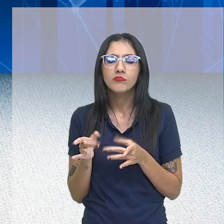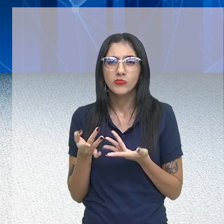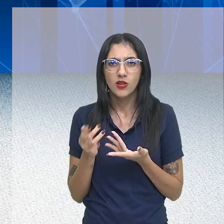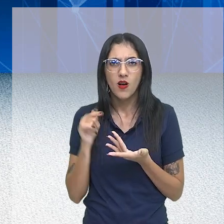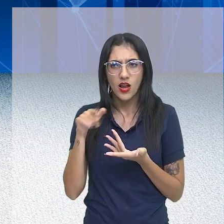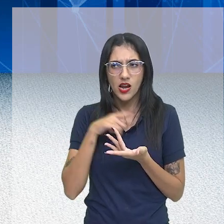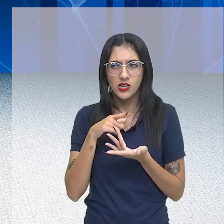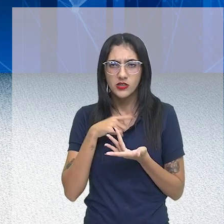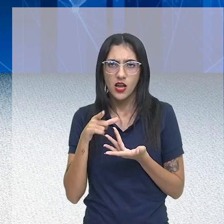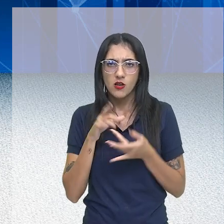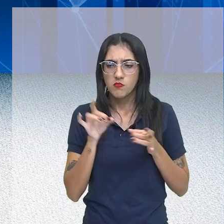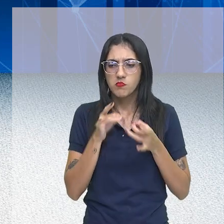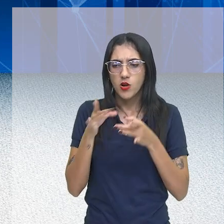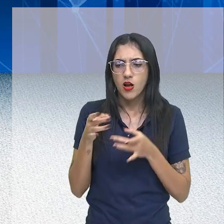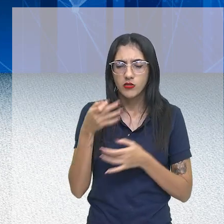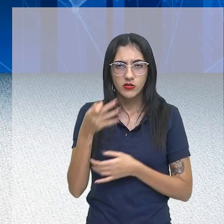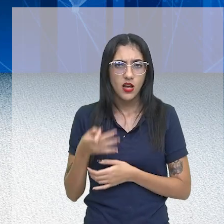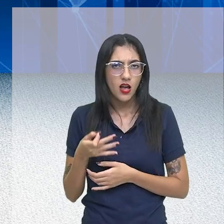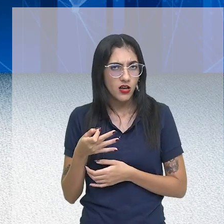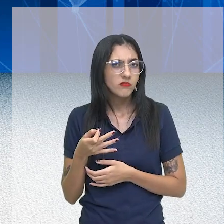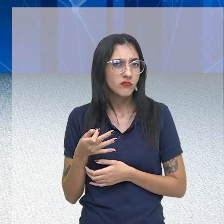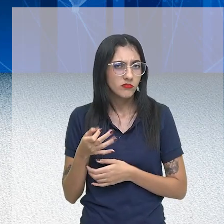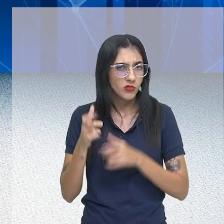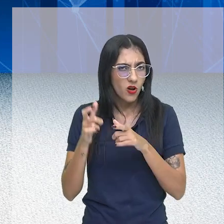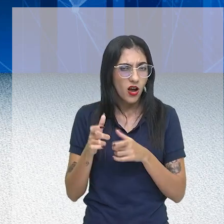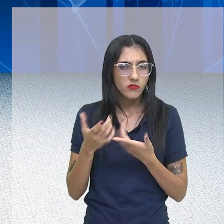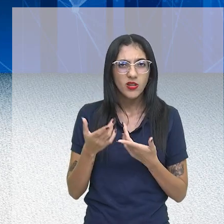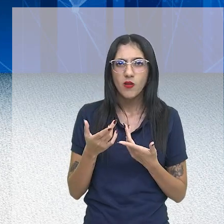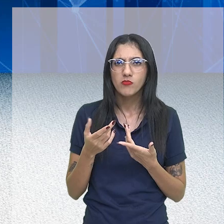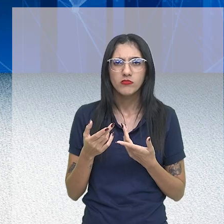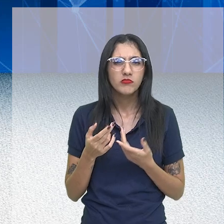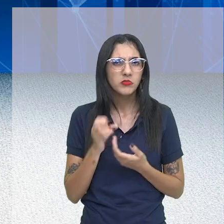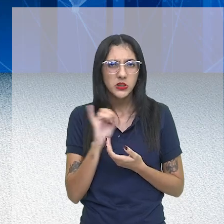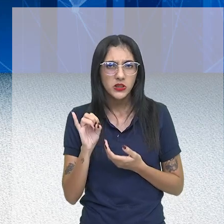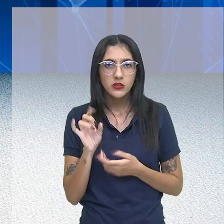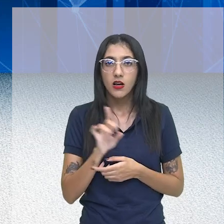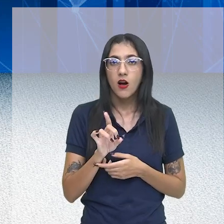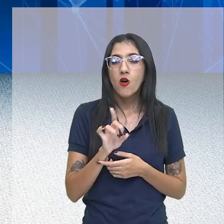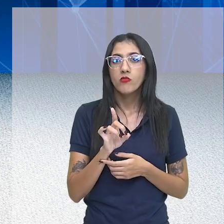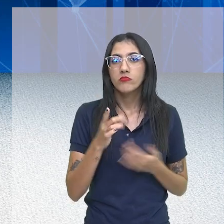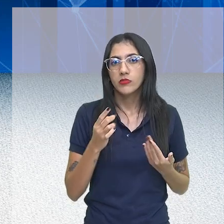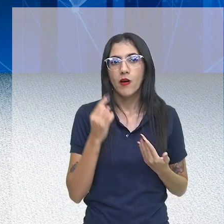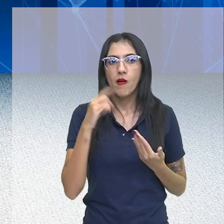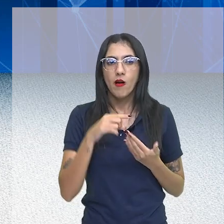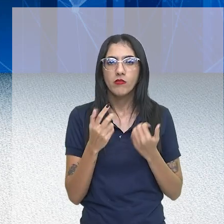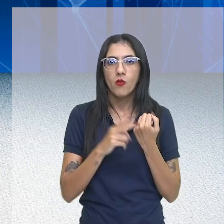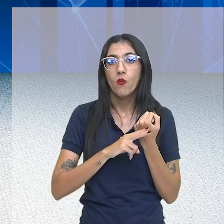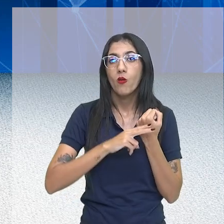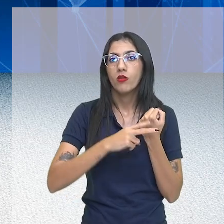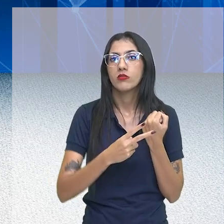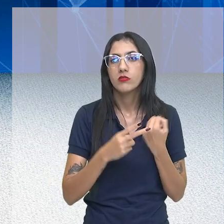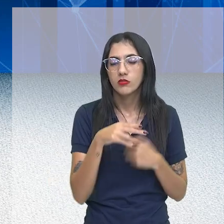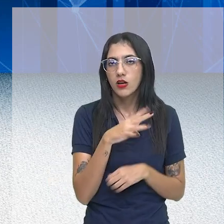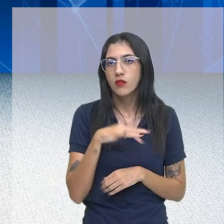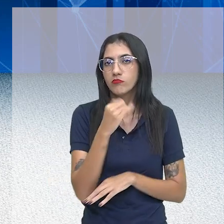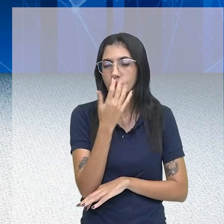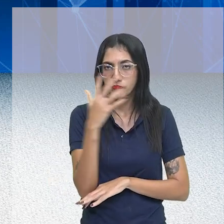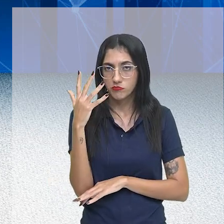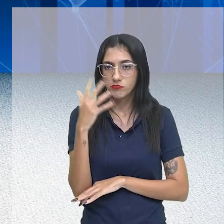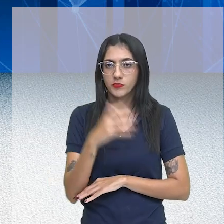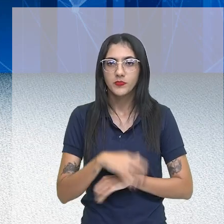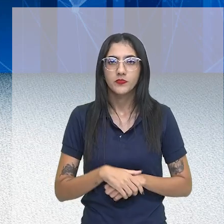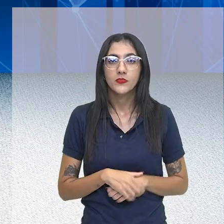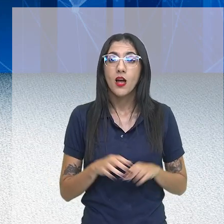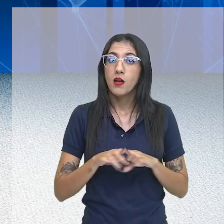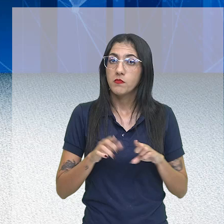estão sendo descartados da maneira correta? Se não estiverem, obviamente, isso vai prejudicar o meio ambiente, isso daí é só um exemplo, mas